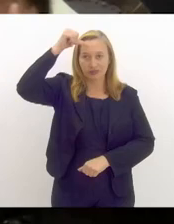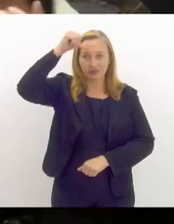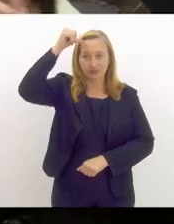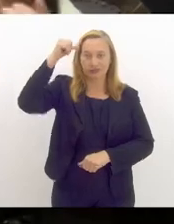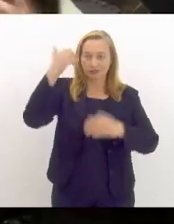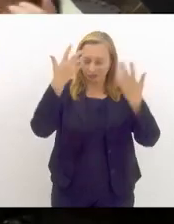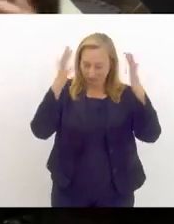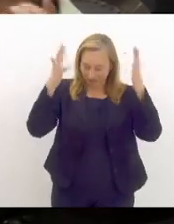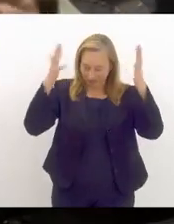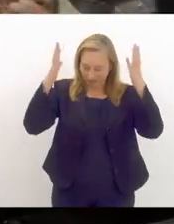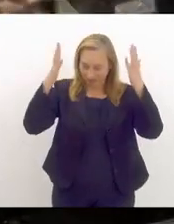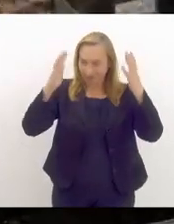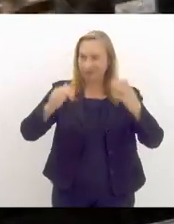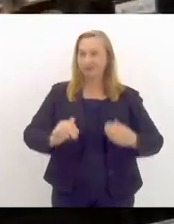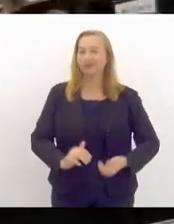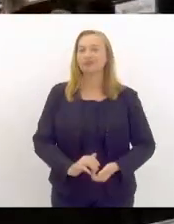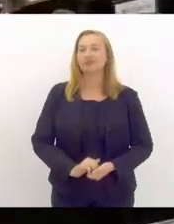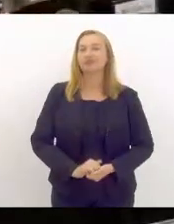Castro.